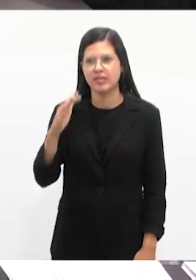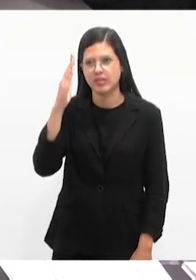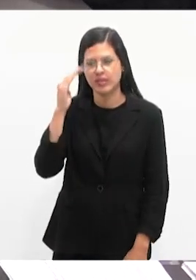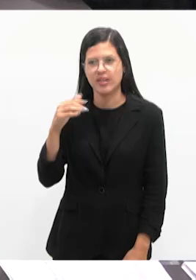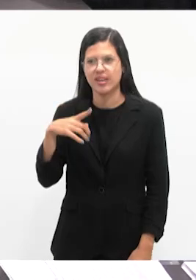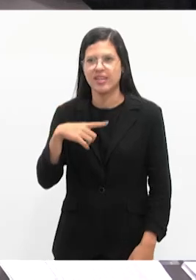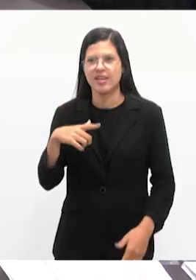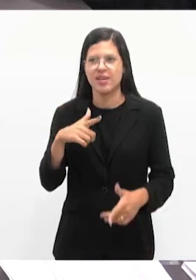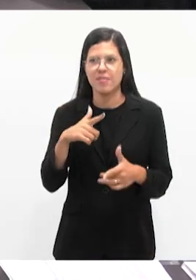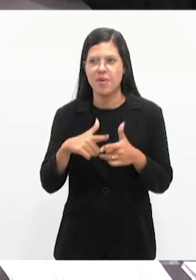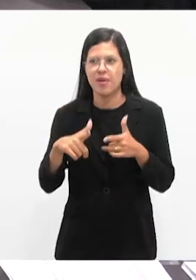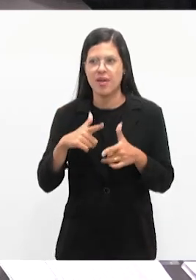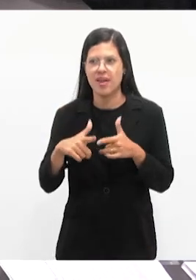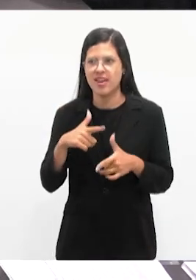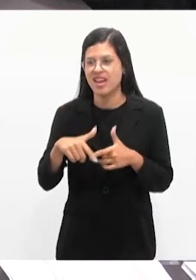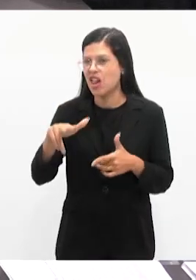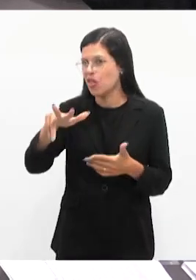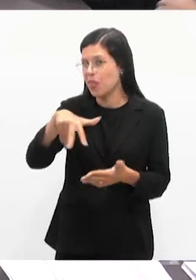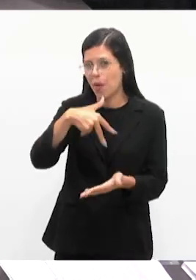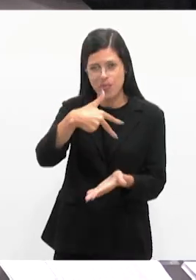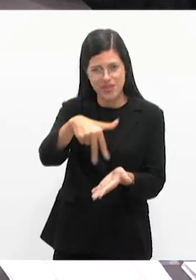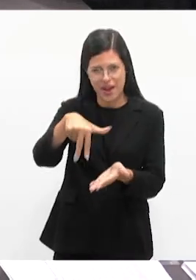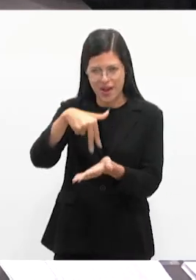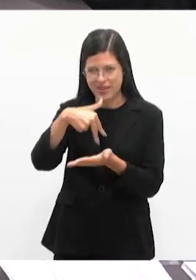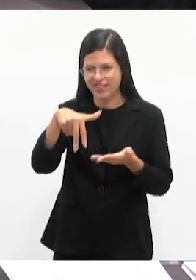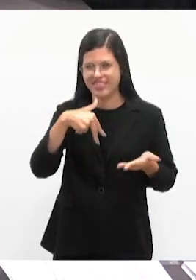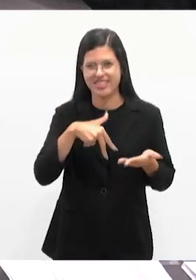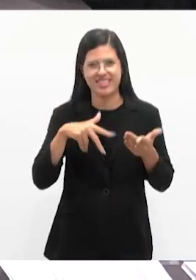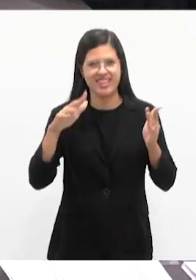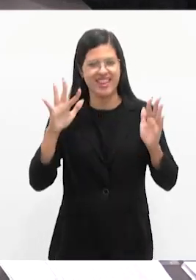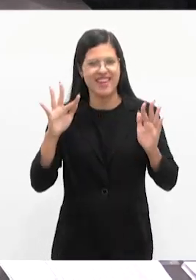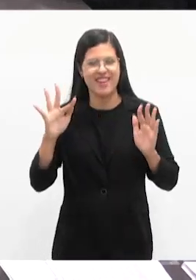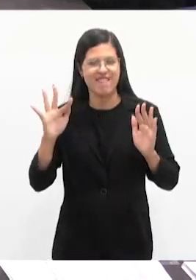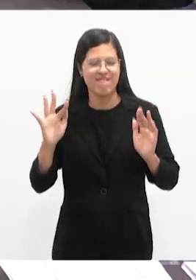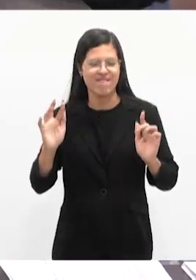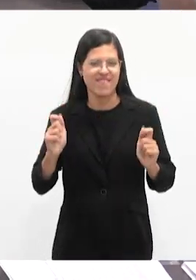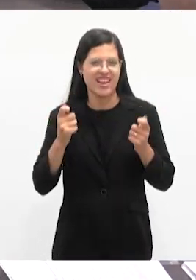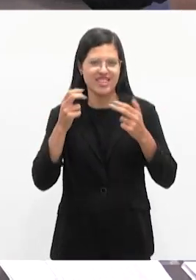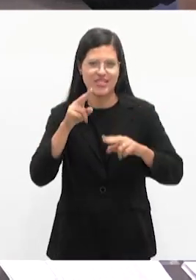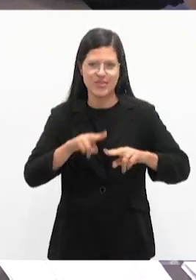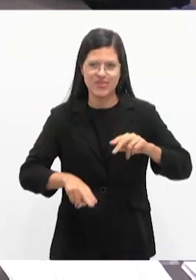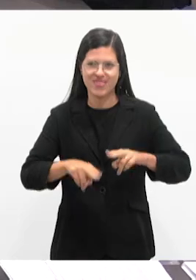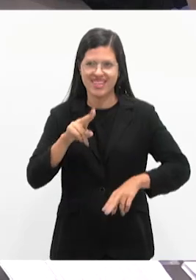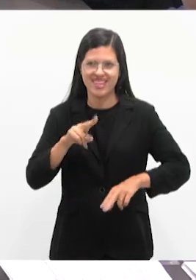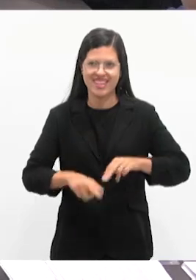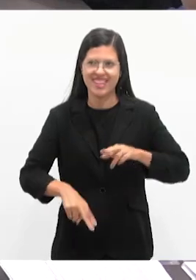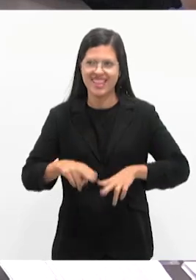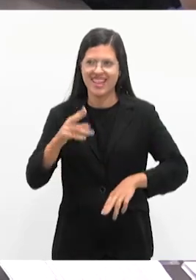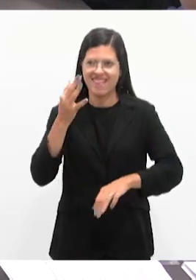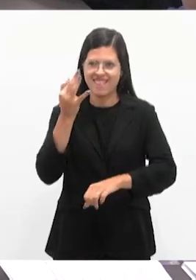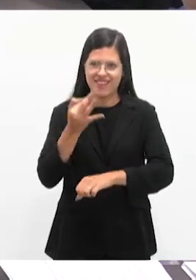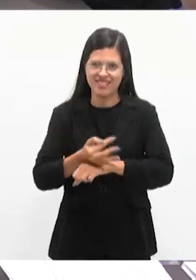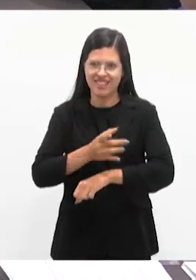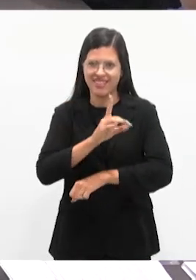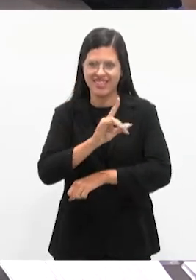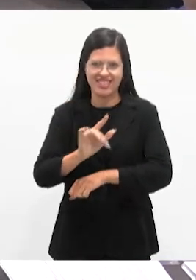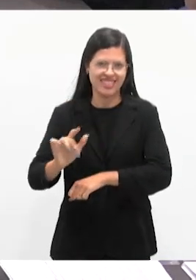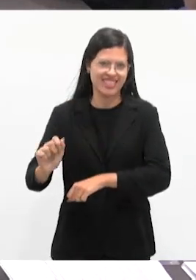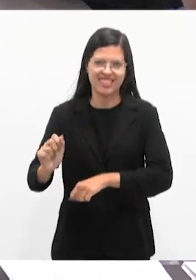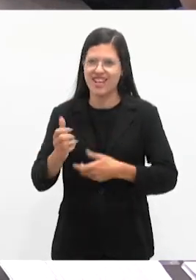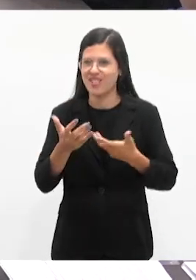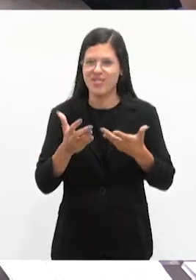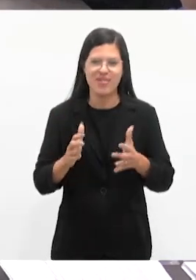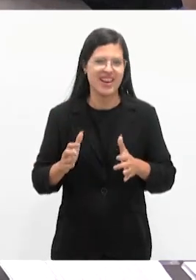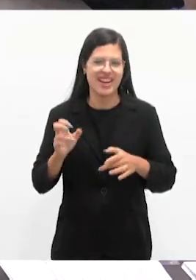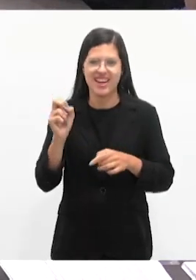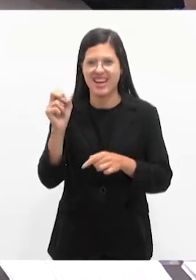nem dançar quadrilha na festa junina ele dançava. Sempre ficava de fora. Ele faltava nesse dia. Não queria se envolver em nenhum